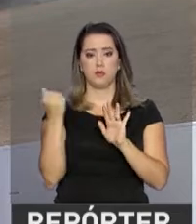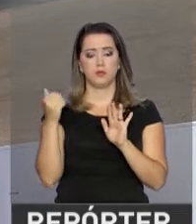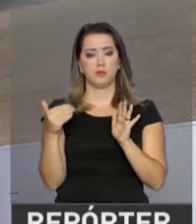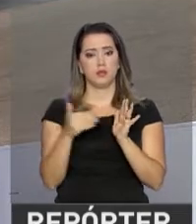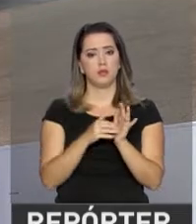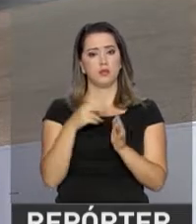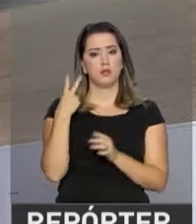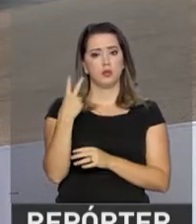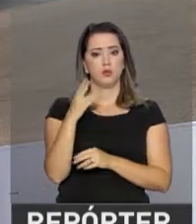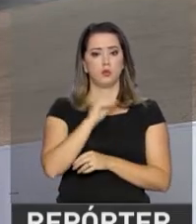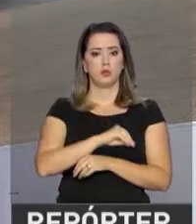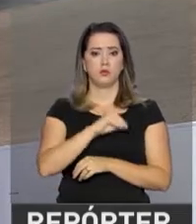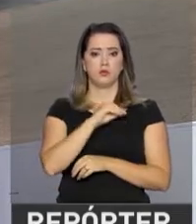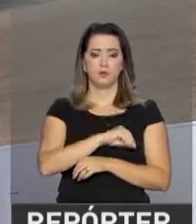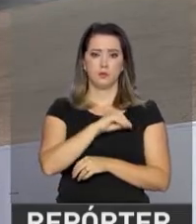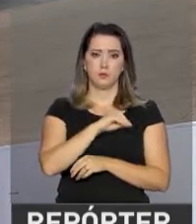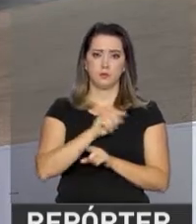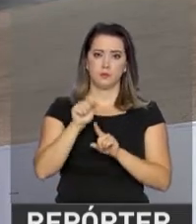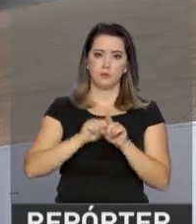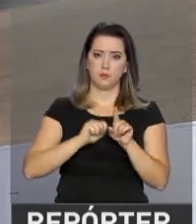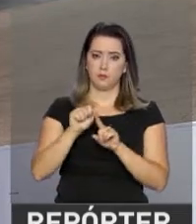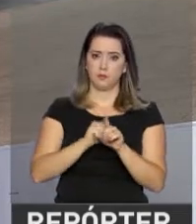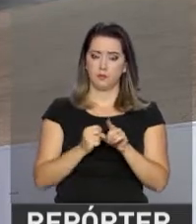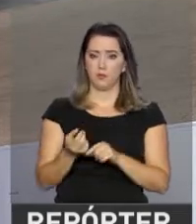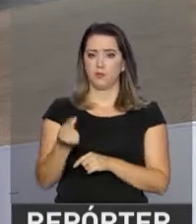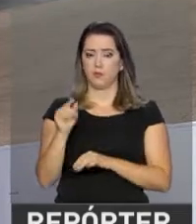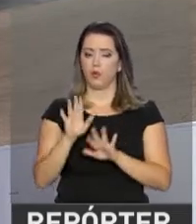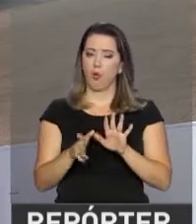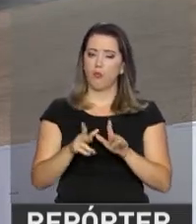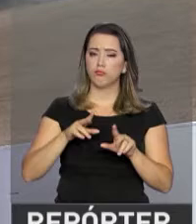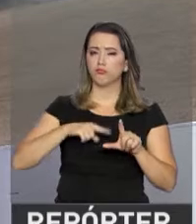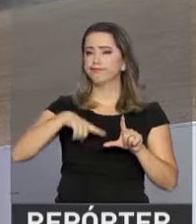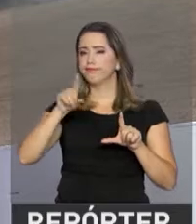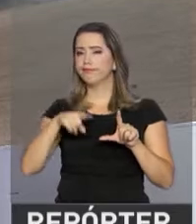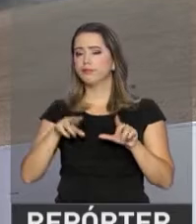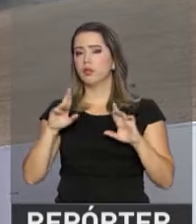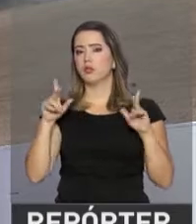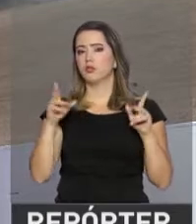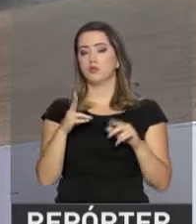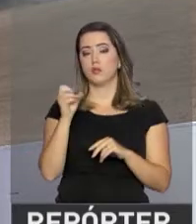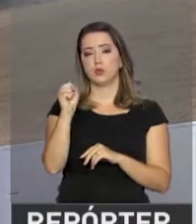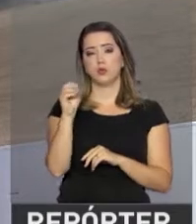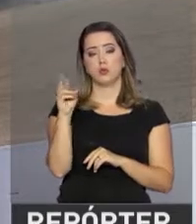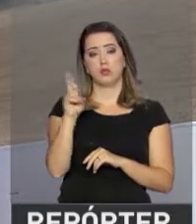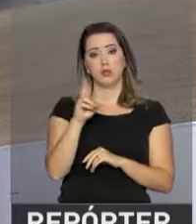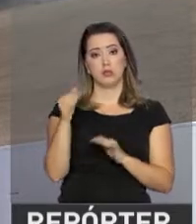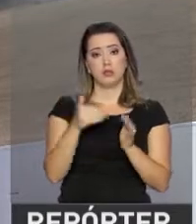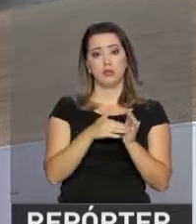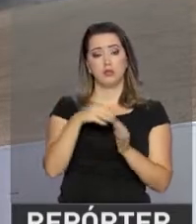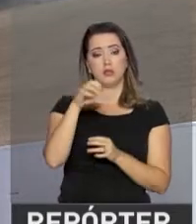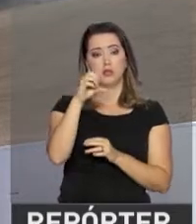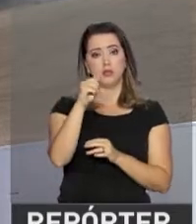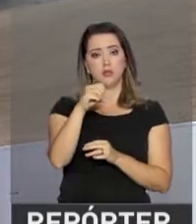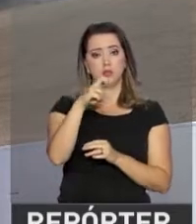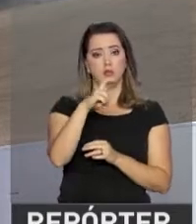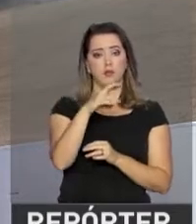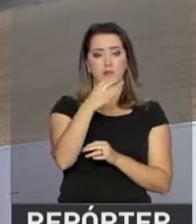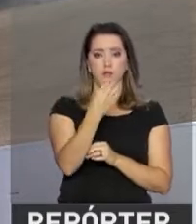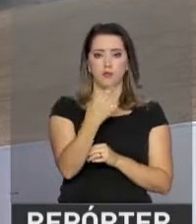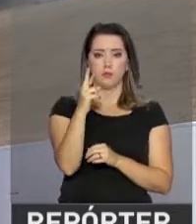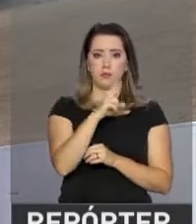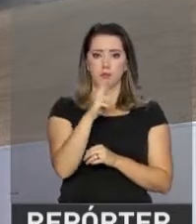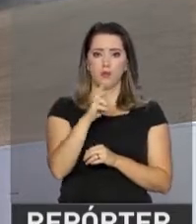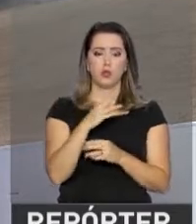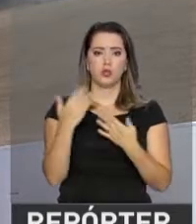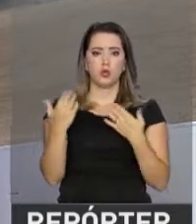dois salários mínimos por mês valor do benefício varia de 80 reais a 954 reais isso de acordo